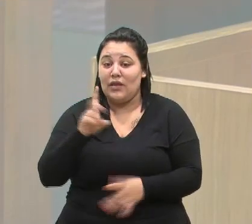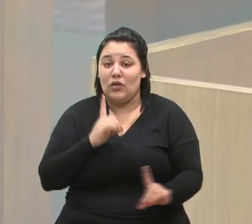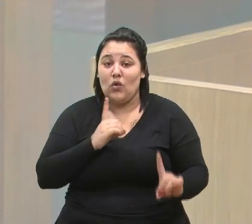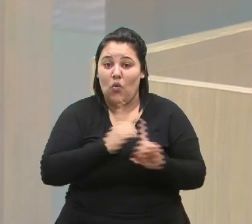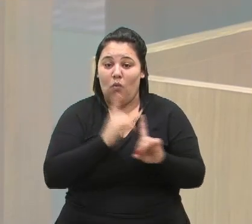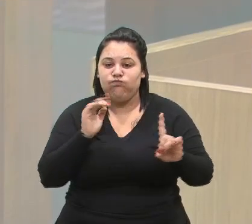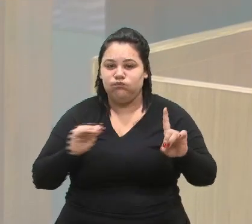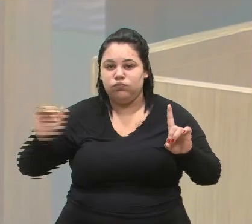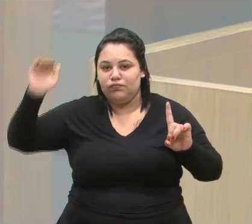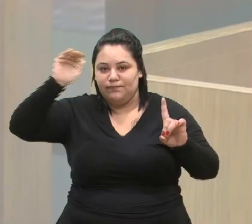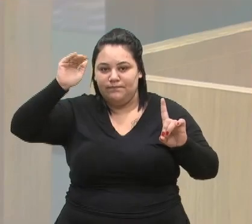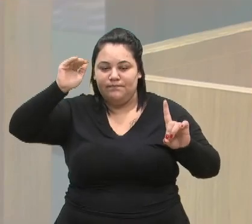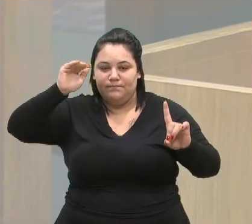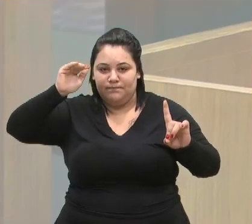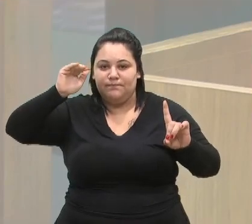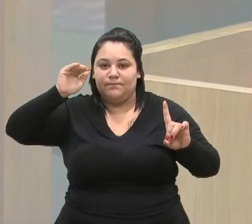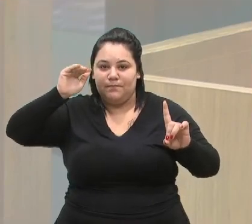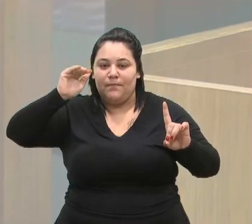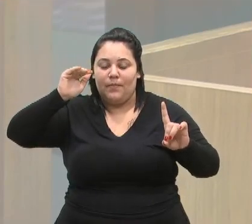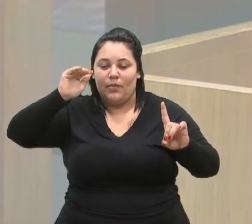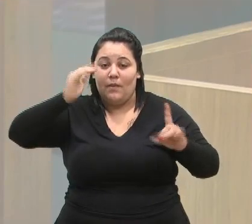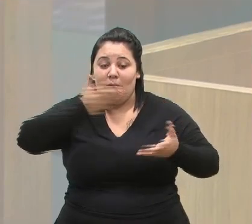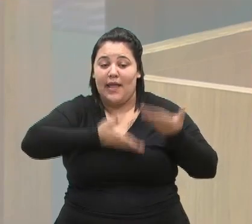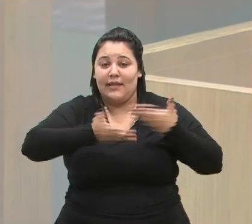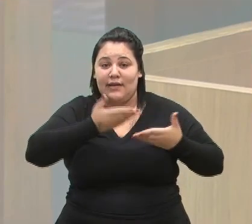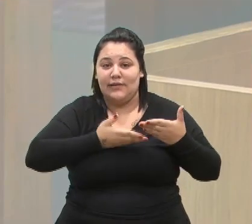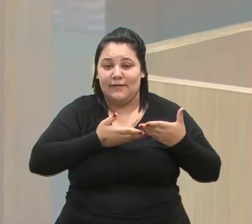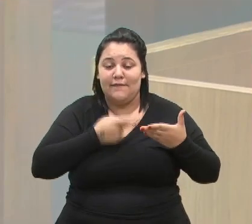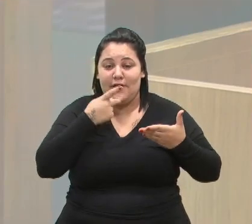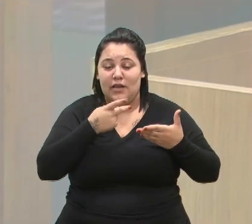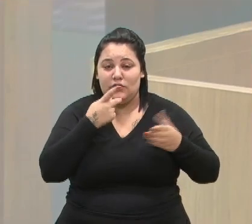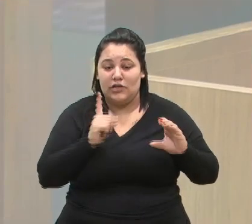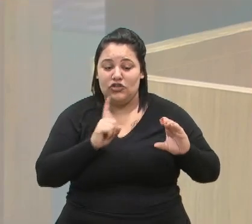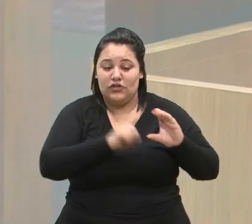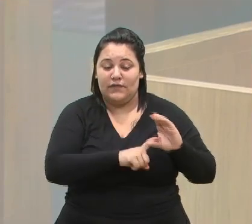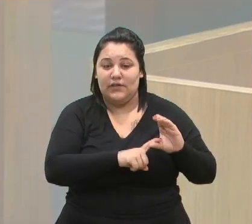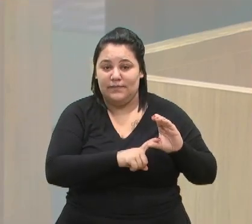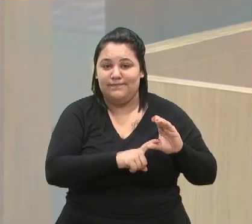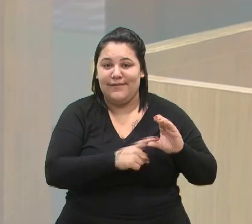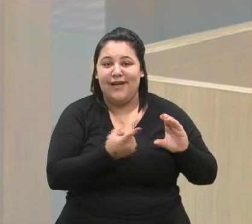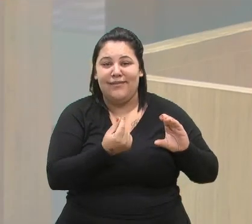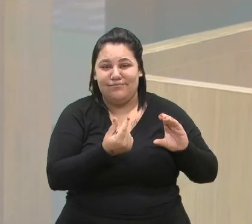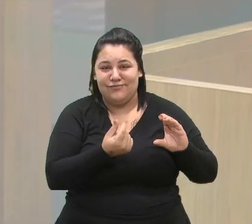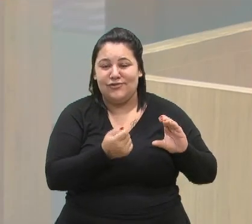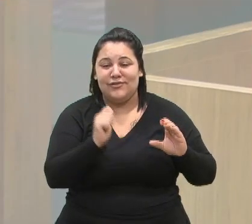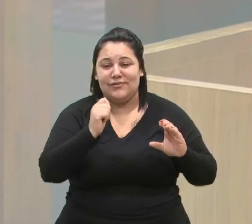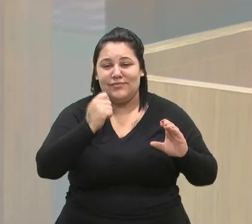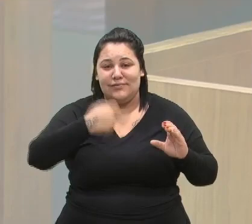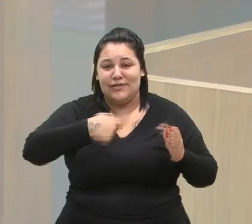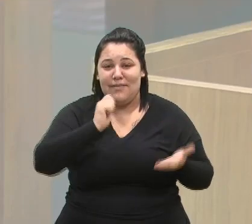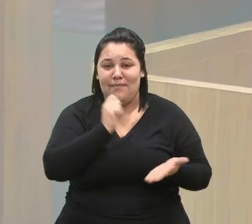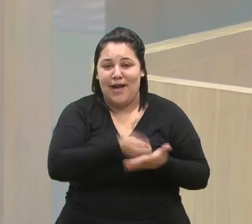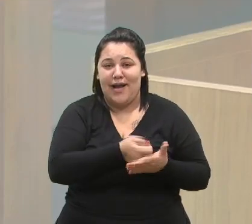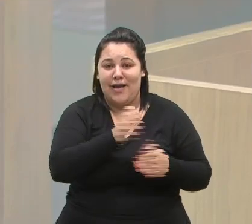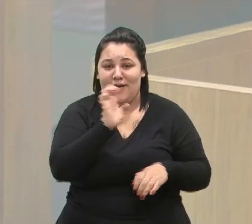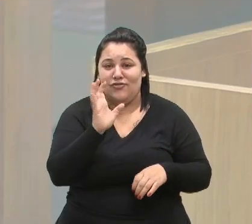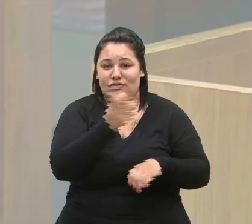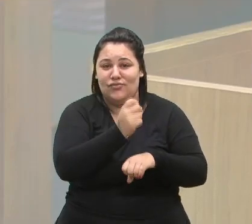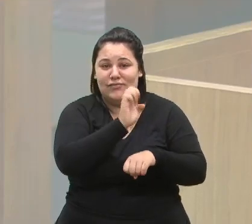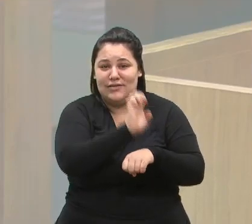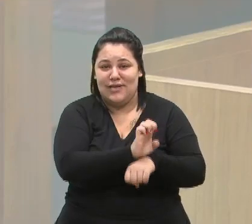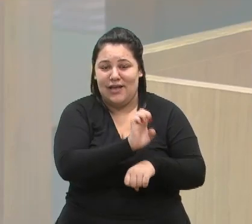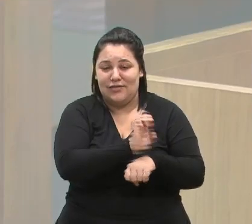autoridades estaduais para tratar da questão da dívida. O saldo devedor acumulado dos estados atinge